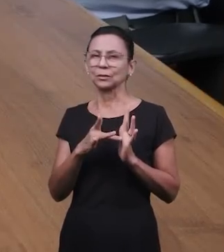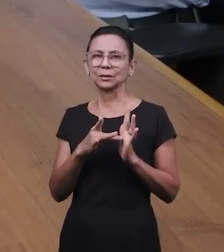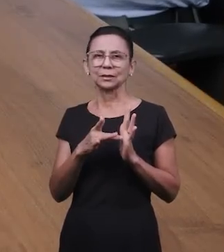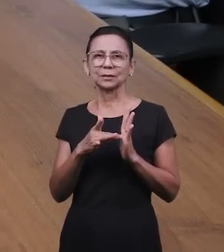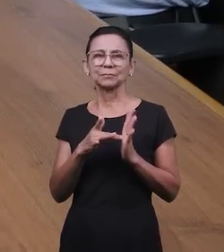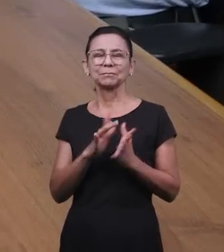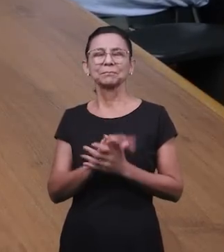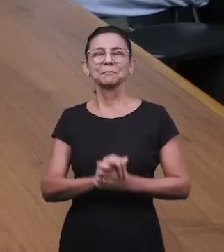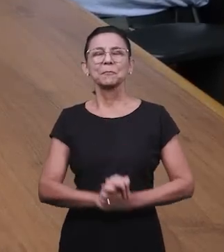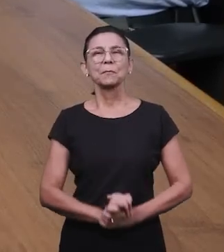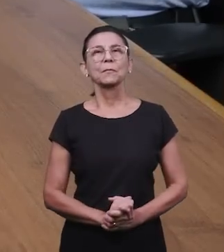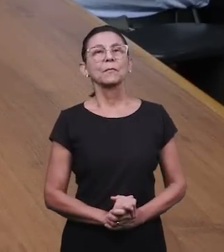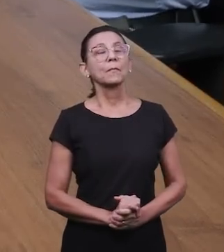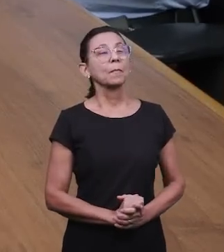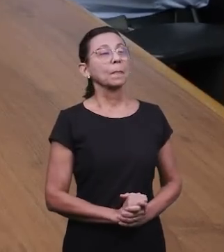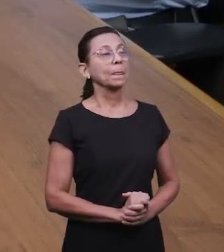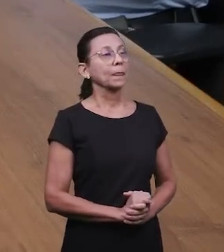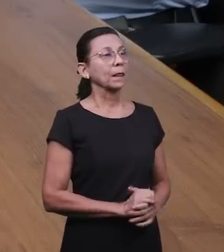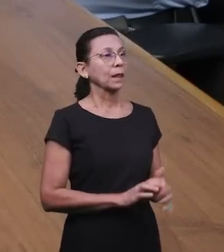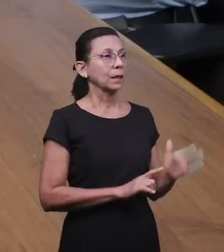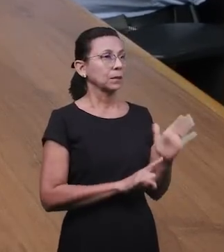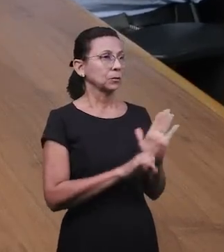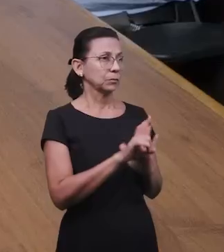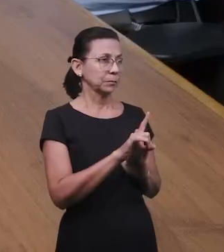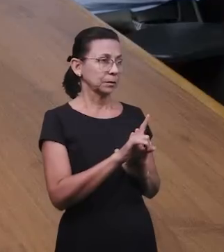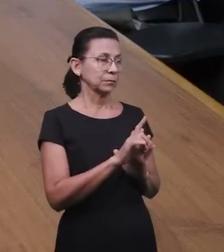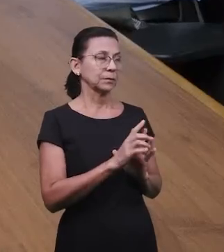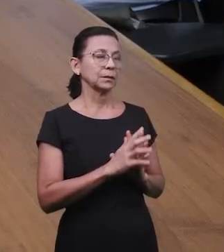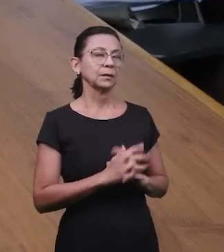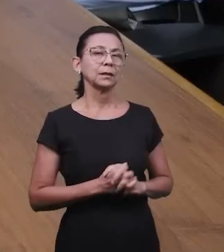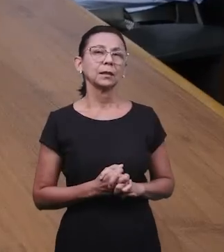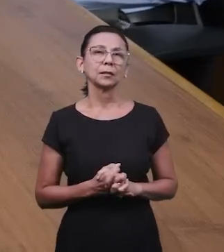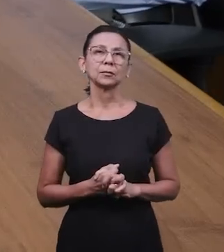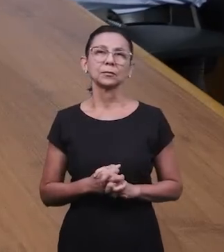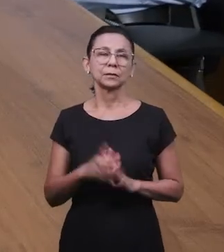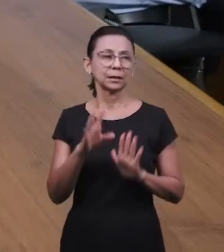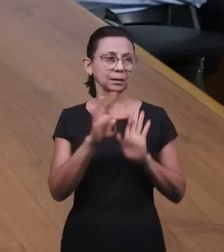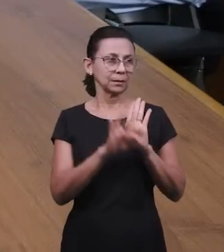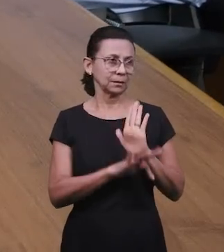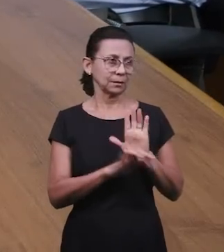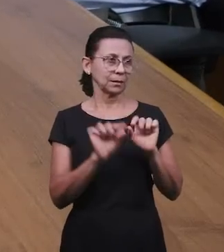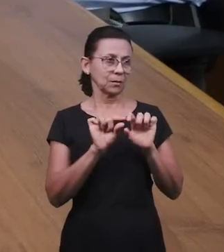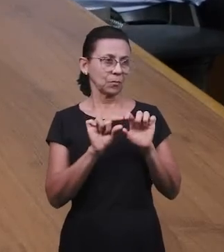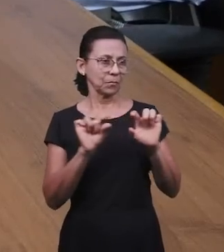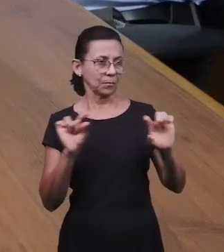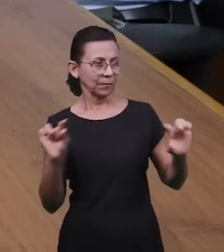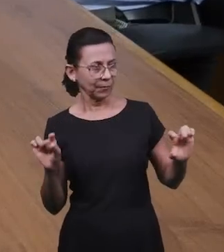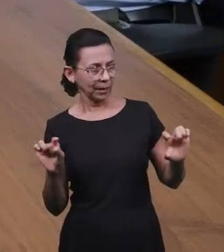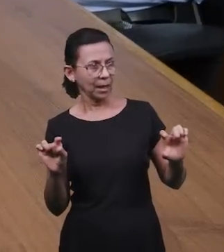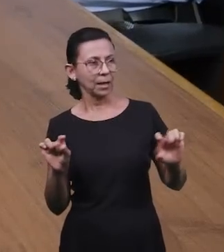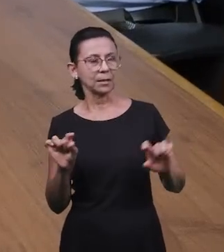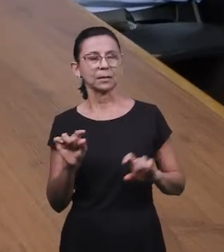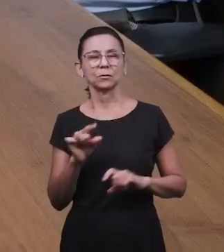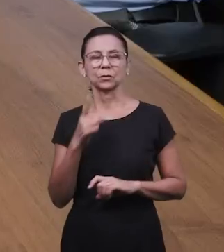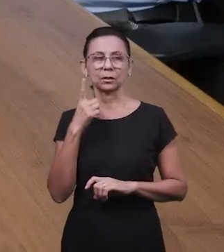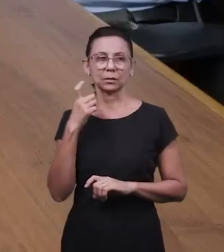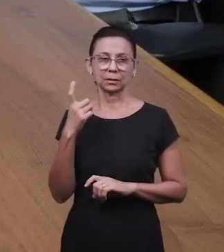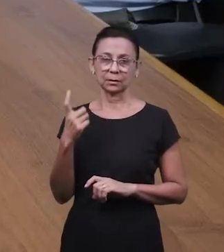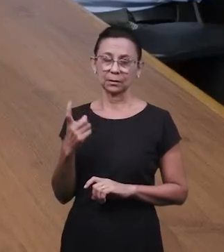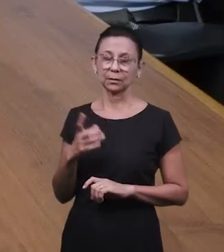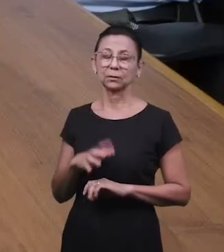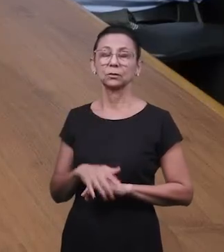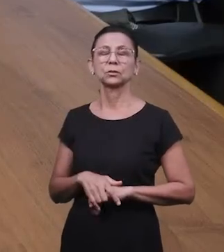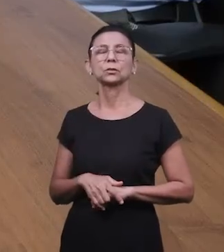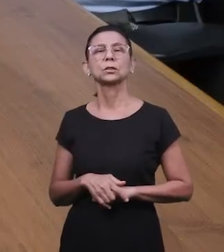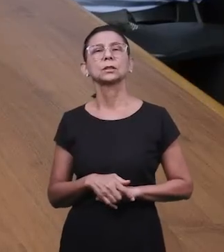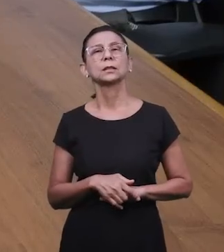maravilhosa. Deixa eu te perguntar uma coisa aqui ainda, dentro de uma expressão desse texto, que você inclusive chamou a atenção logo no início da sua